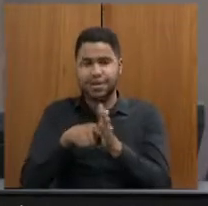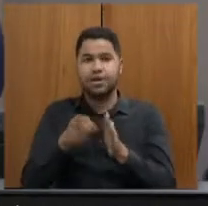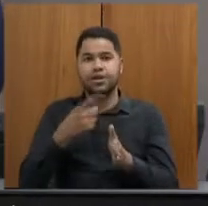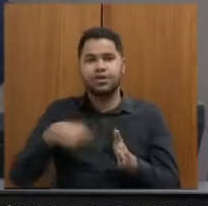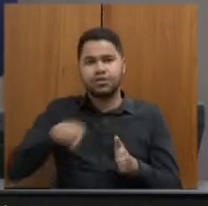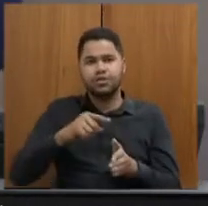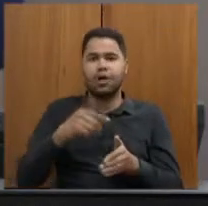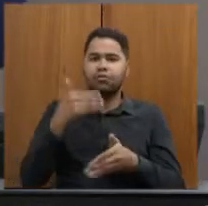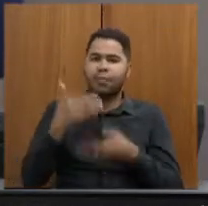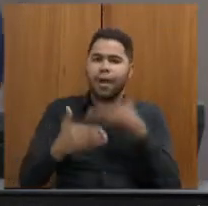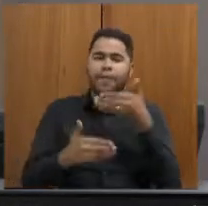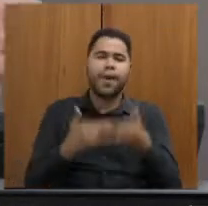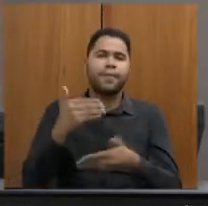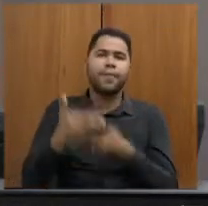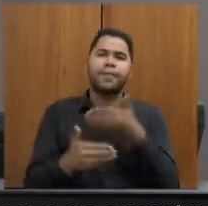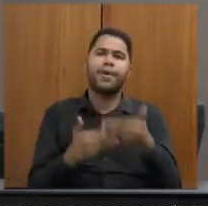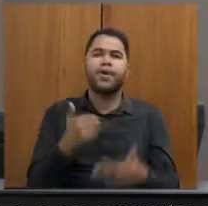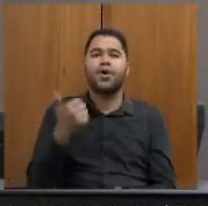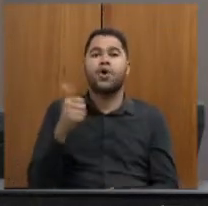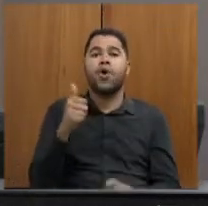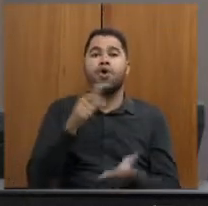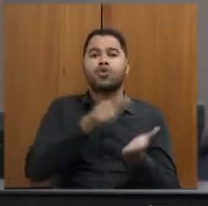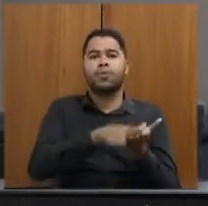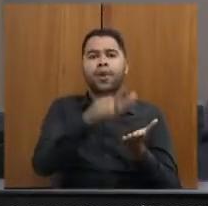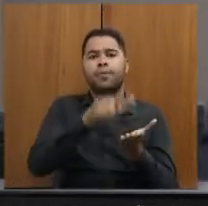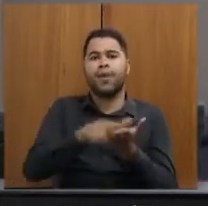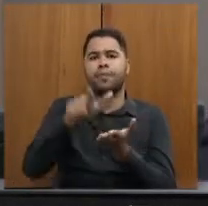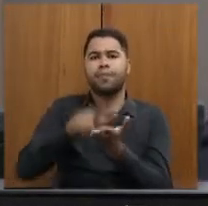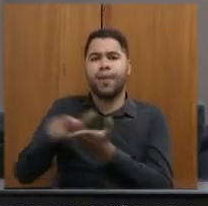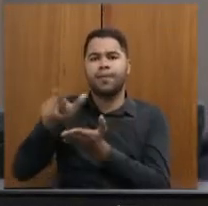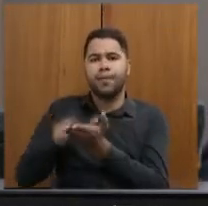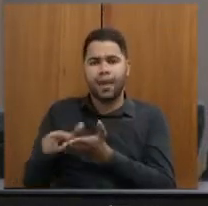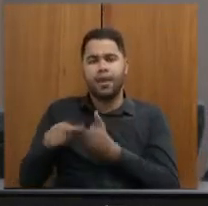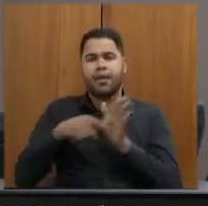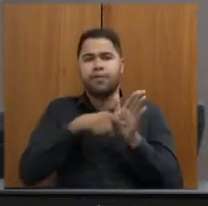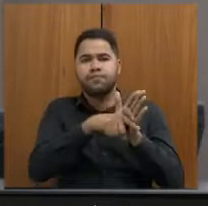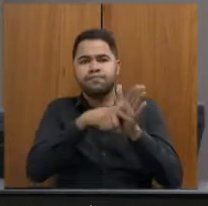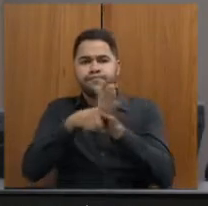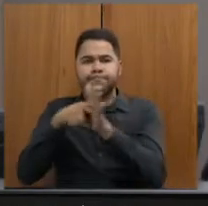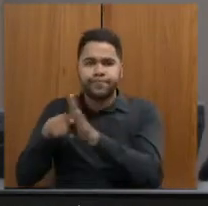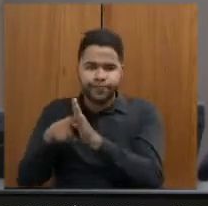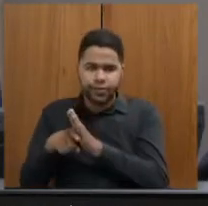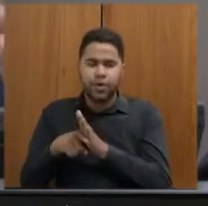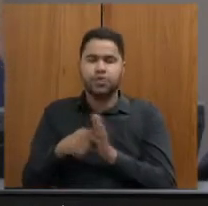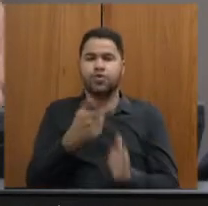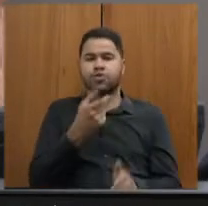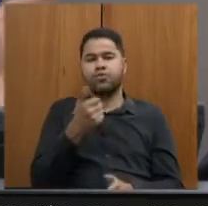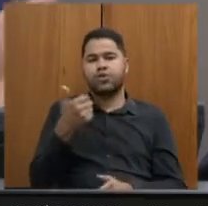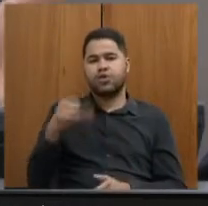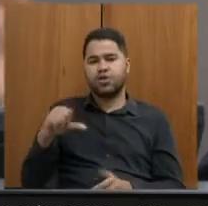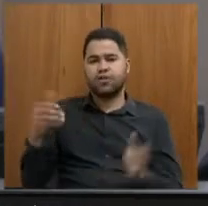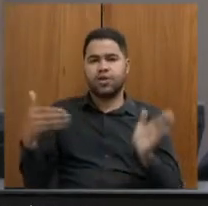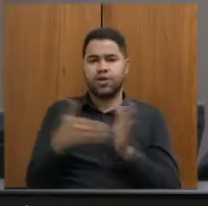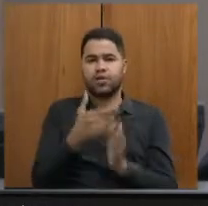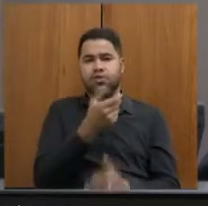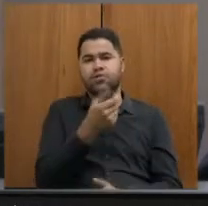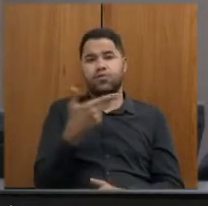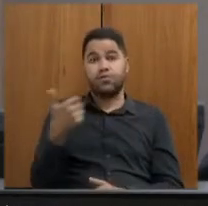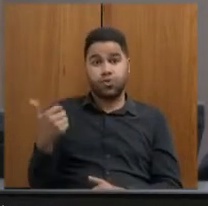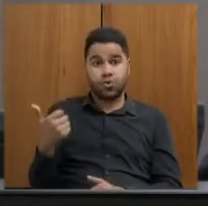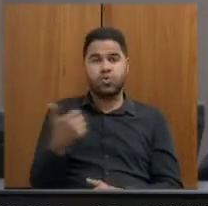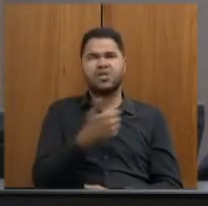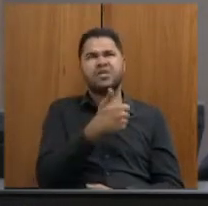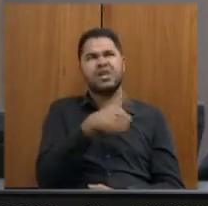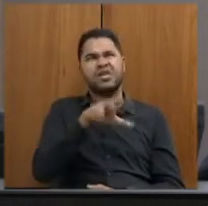gente continua publicando são 11 publicações técnico-científicas de 2019 a 21 com 150 publicações